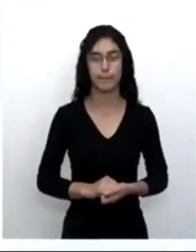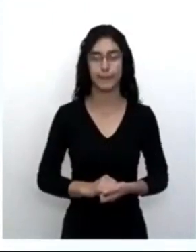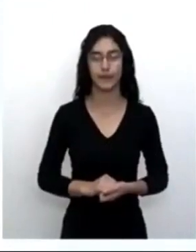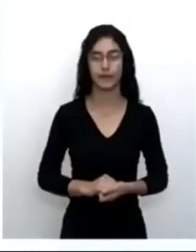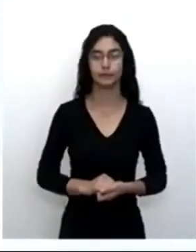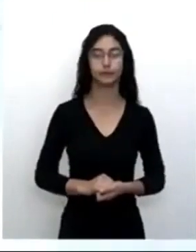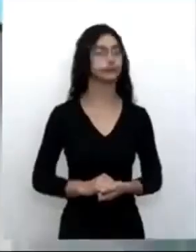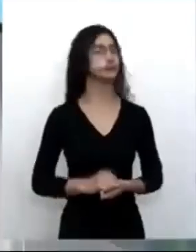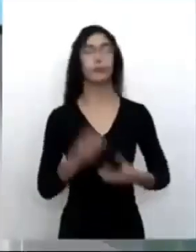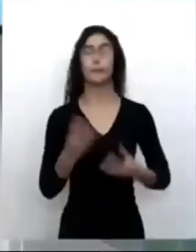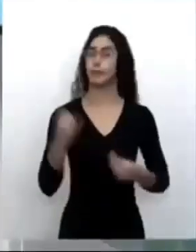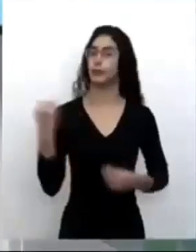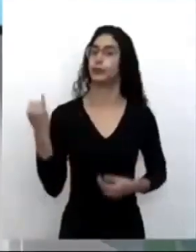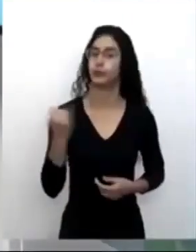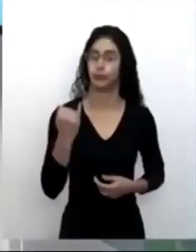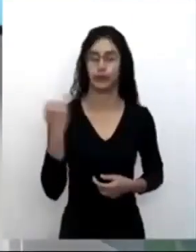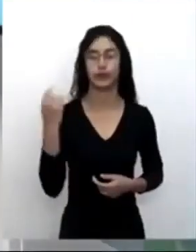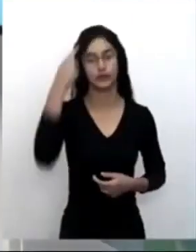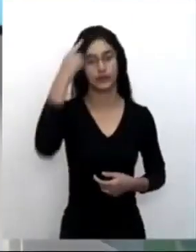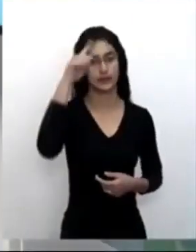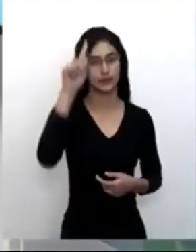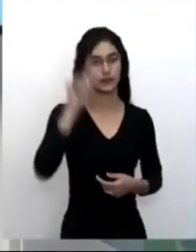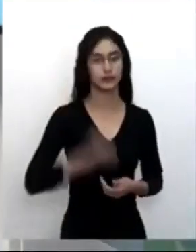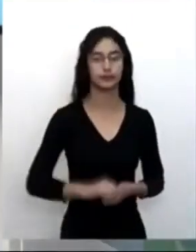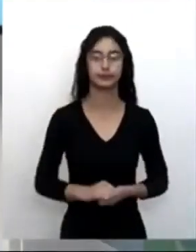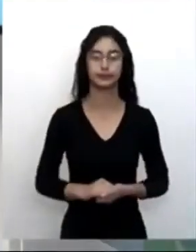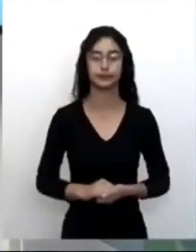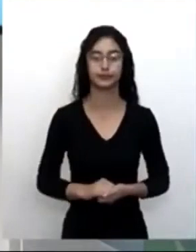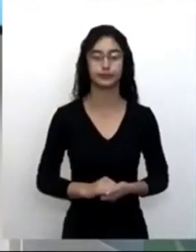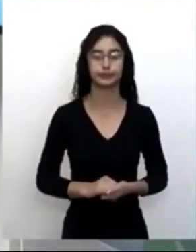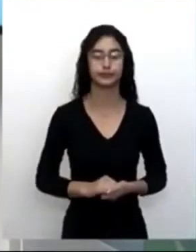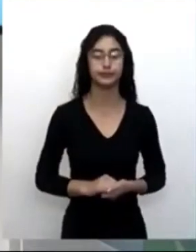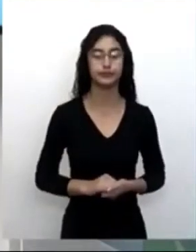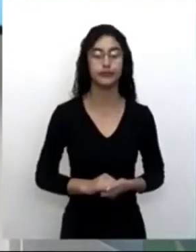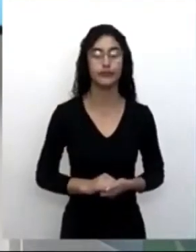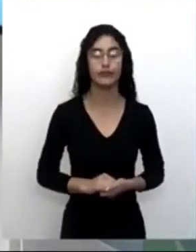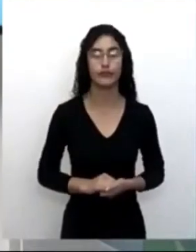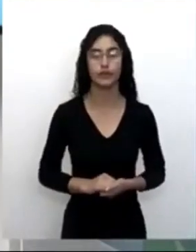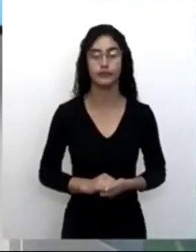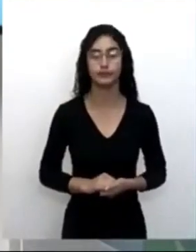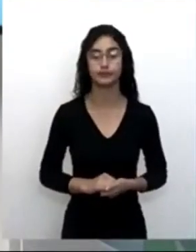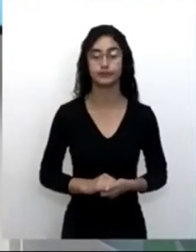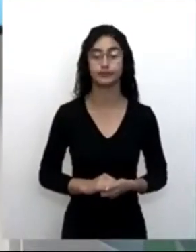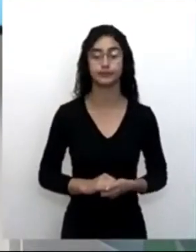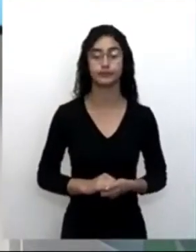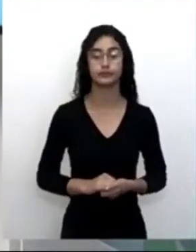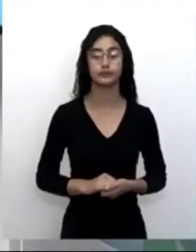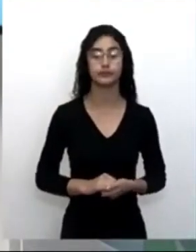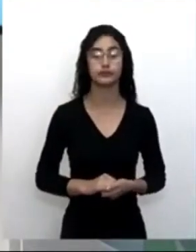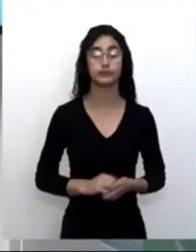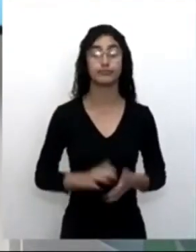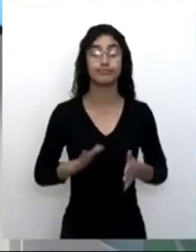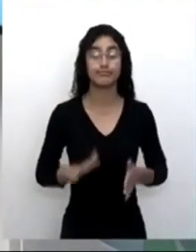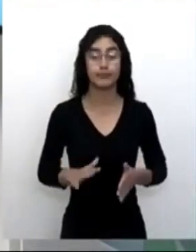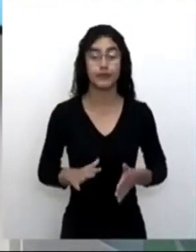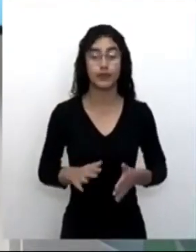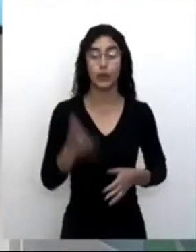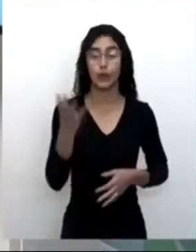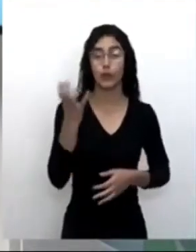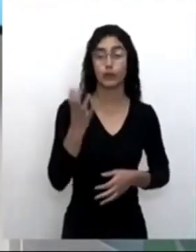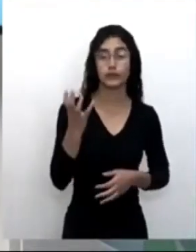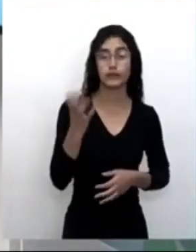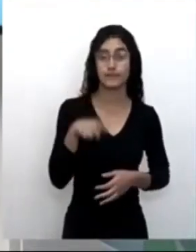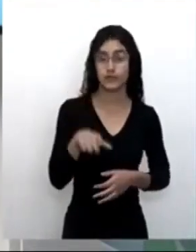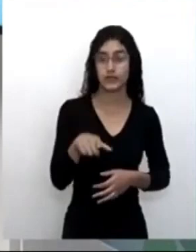concepção a dica bastante bastante importante se possível alguns dias ou semanas antes da prova faça caminhadas ou